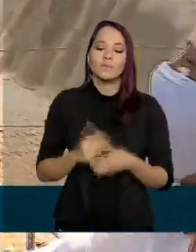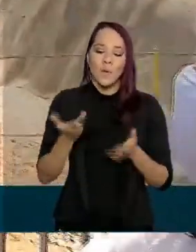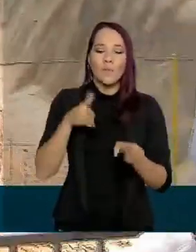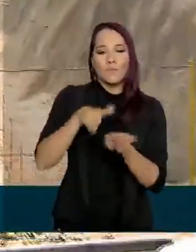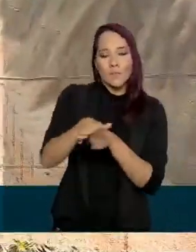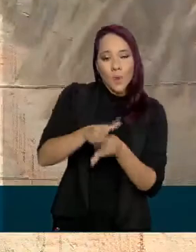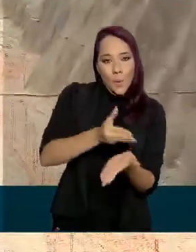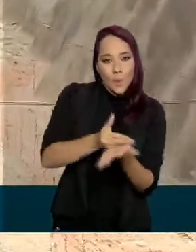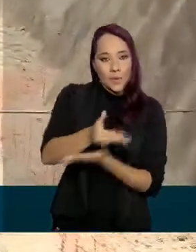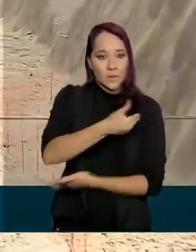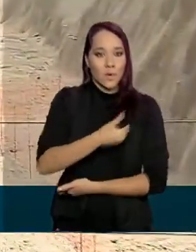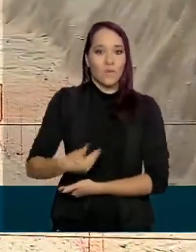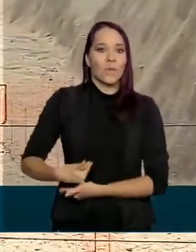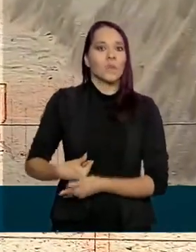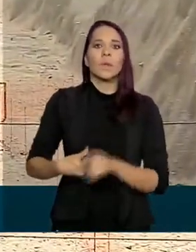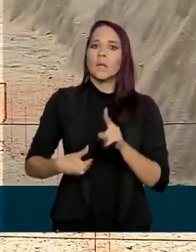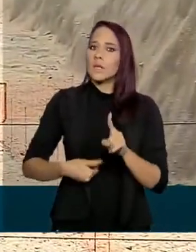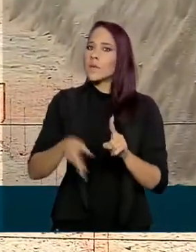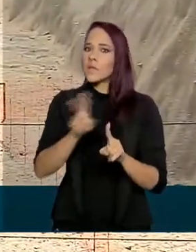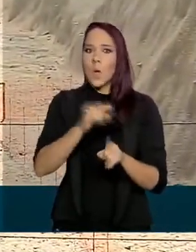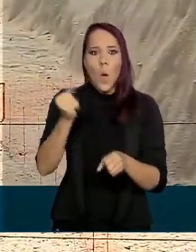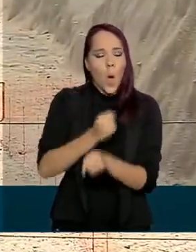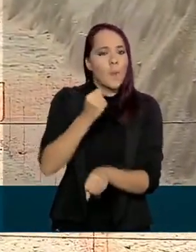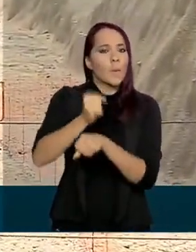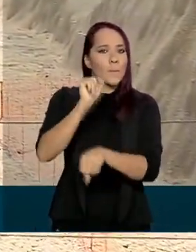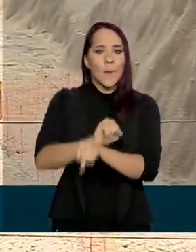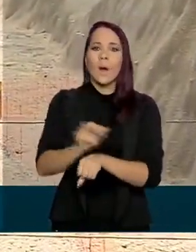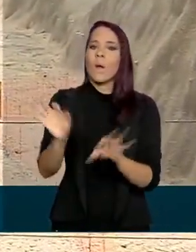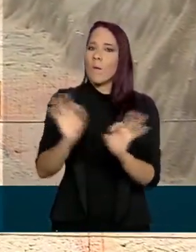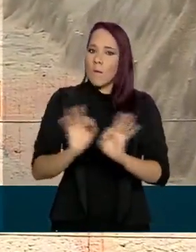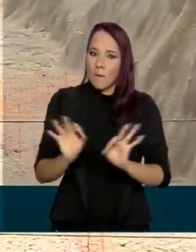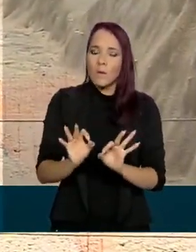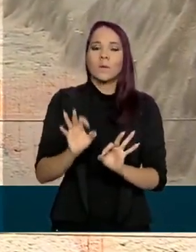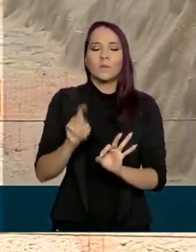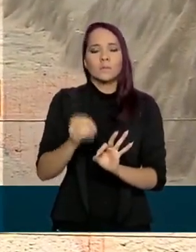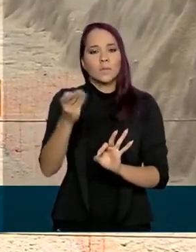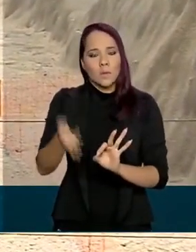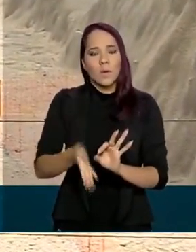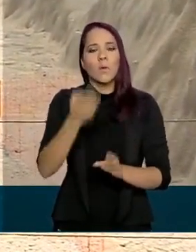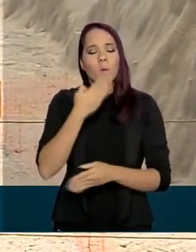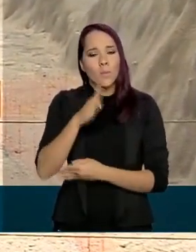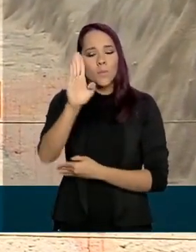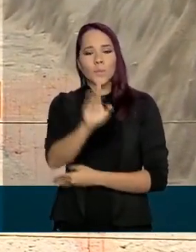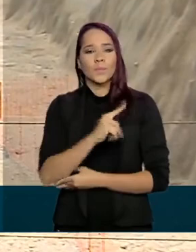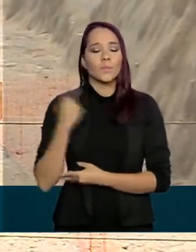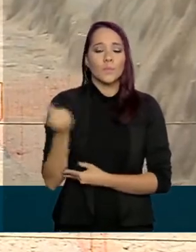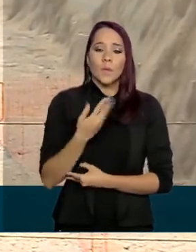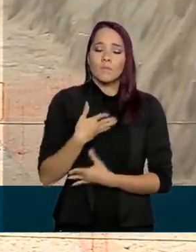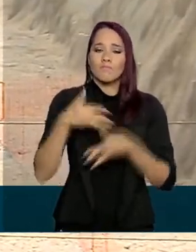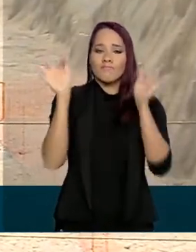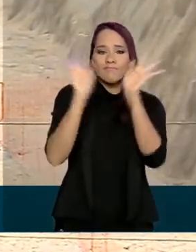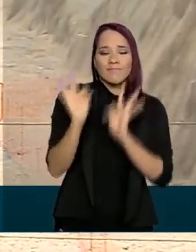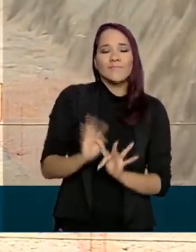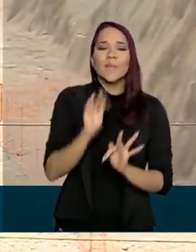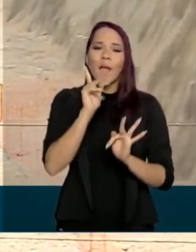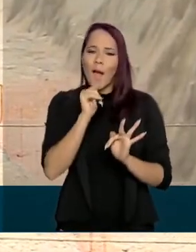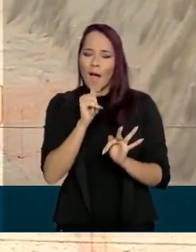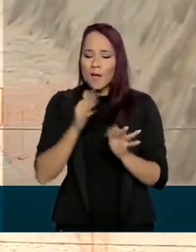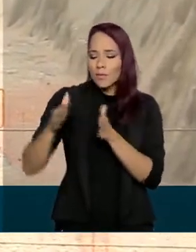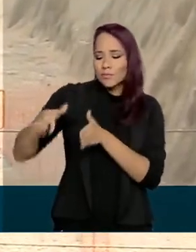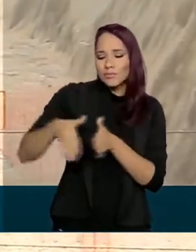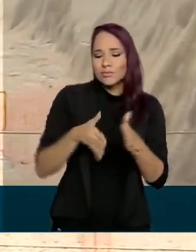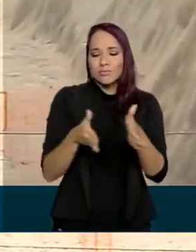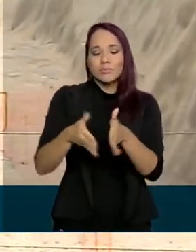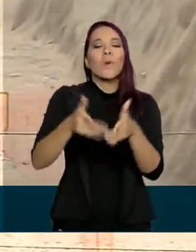recomendação desde o governo que não deixaremos nenhuma obra parada e os faz parte desse compromisso nosso a gente fica muito feliz em trazer água para quem